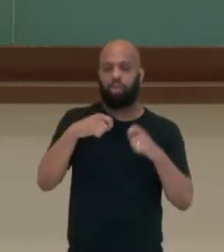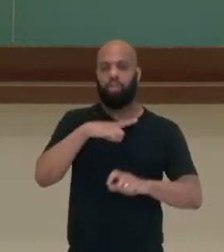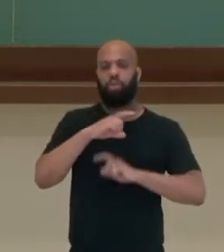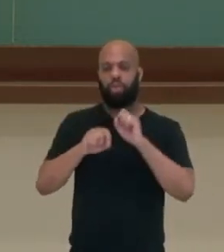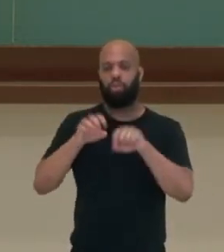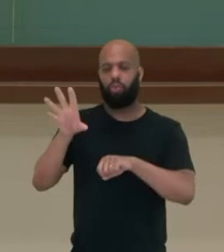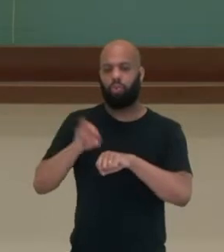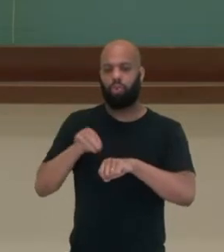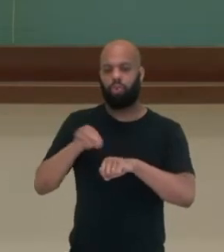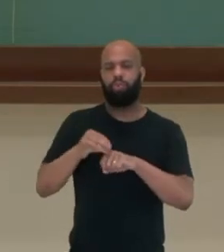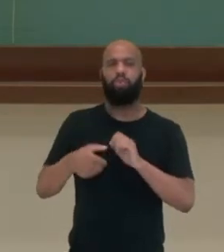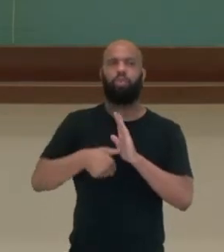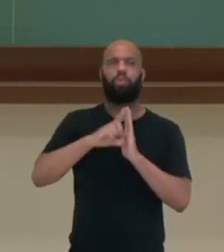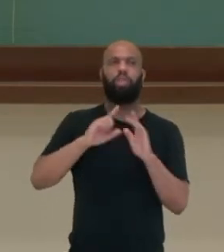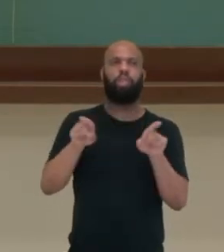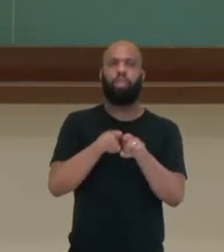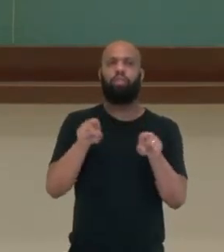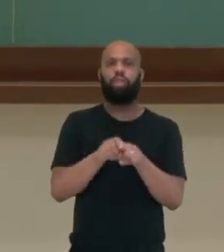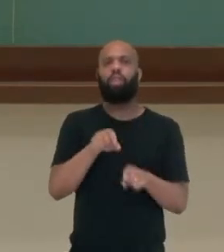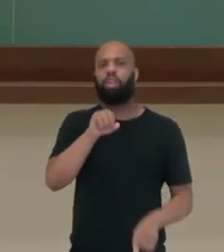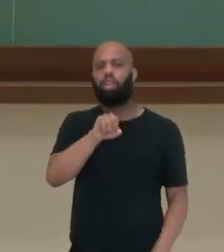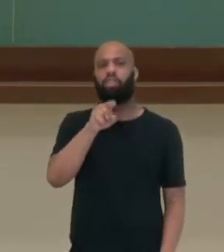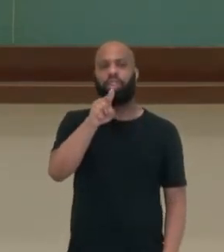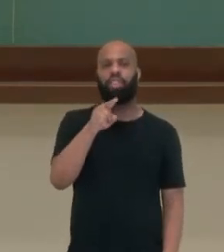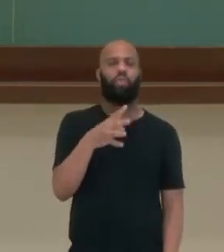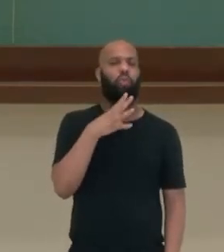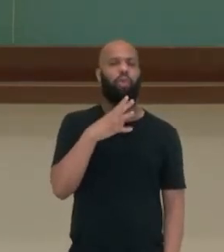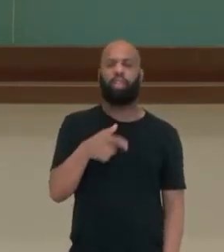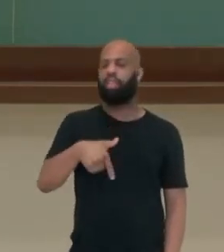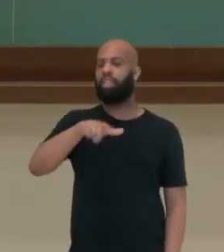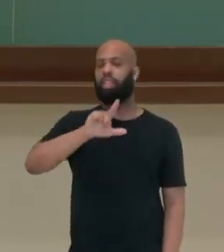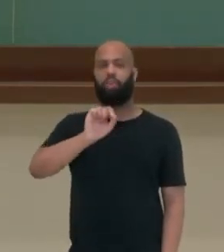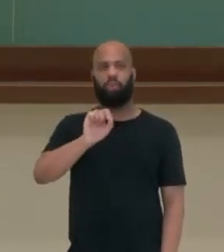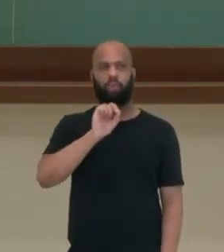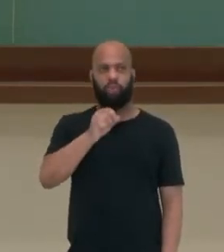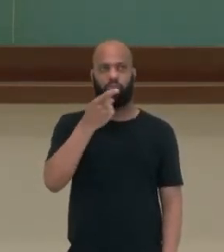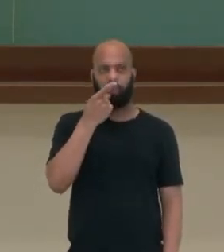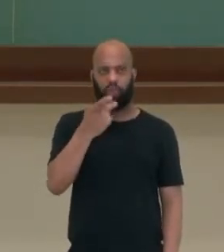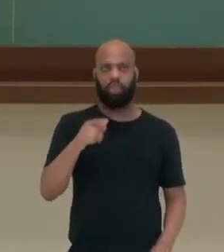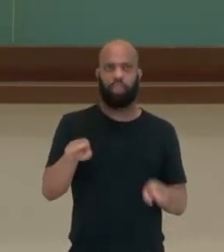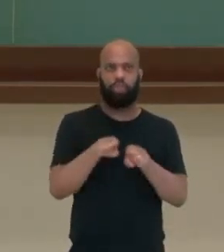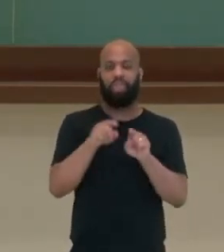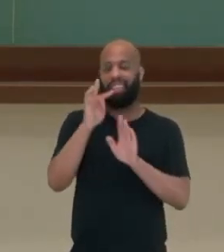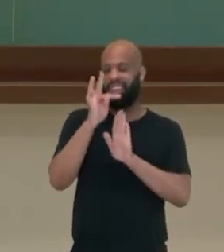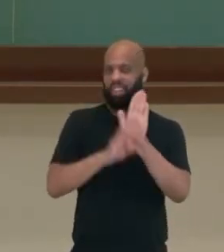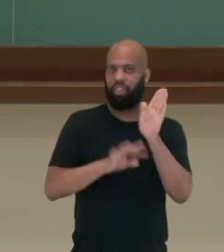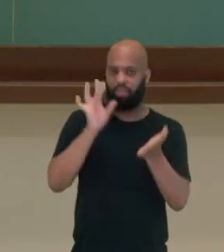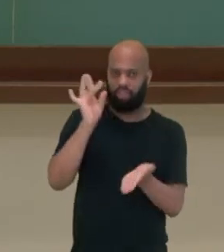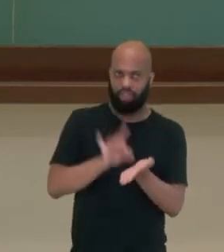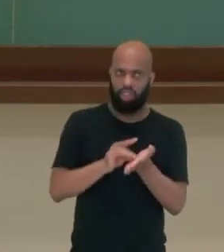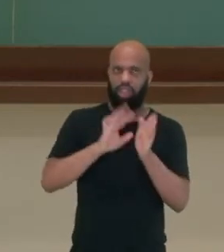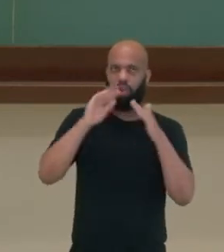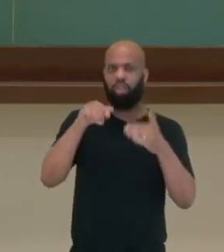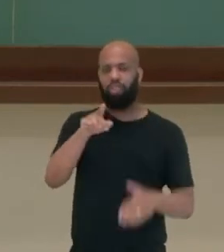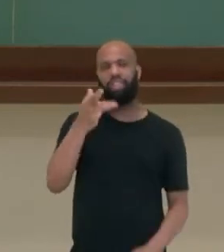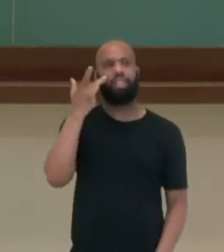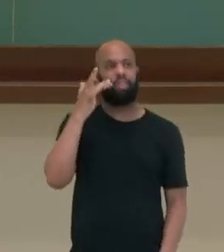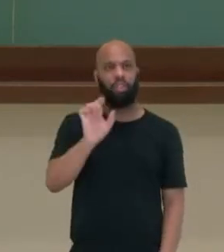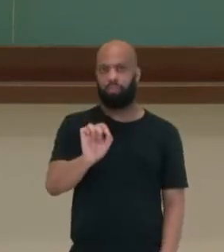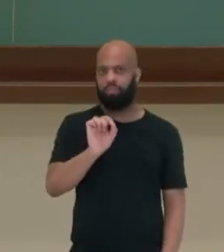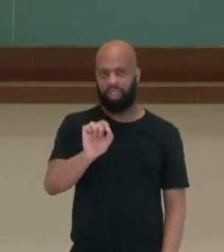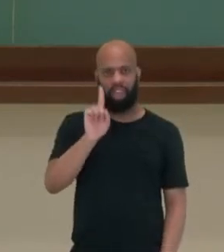conhecimento prévio. Se você não conhecer anteriormente o que foi o texto original, você não vai saber que